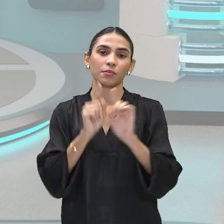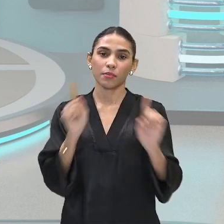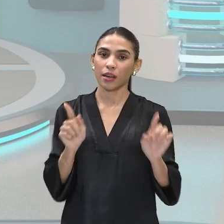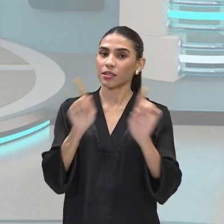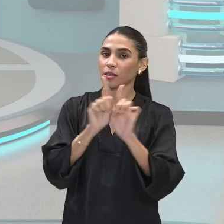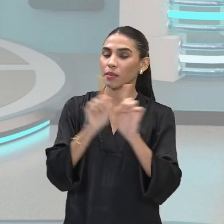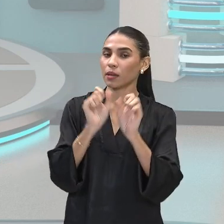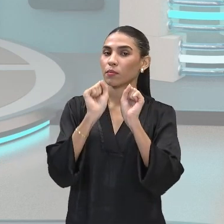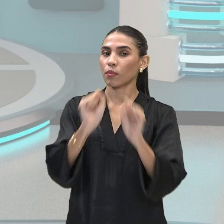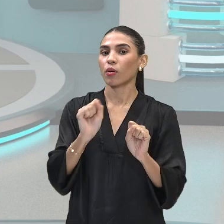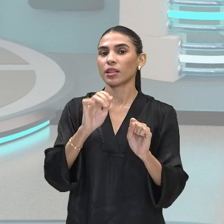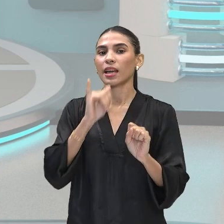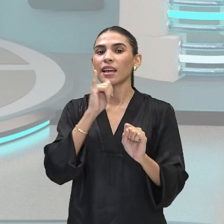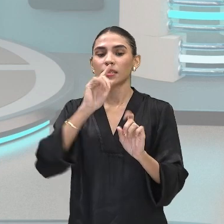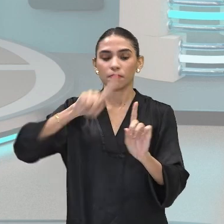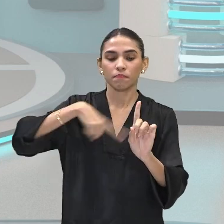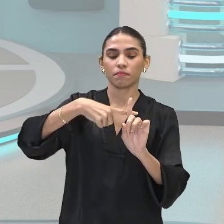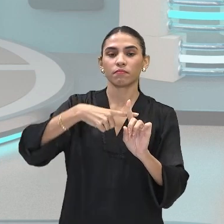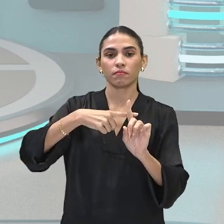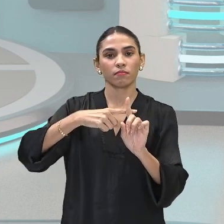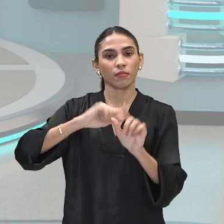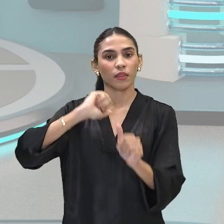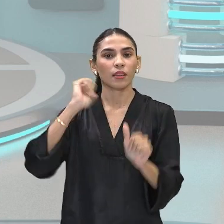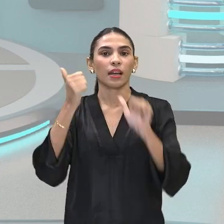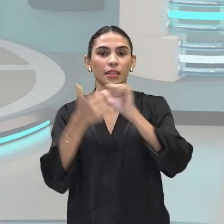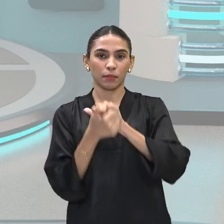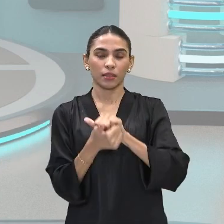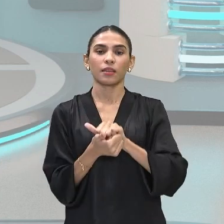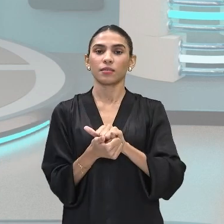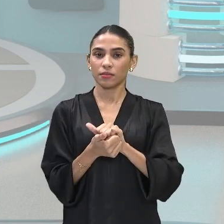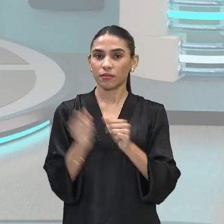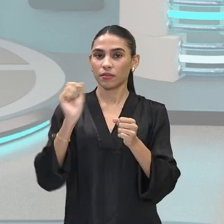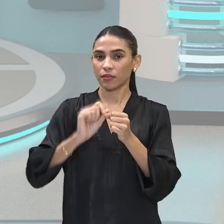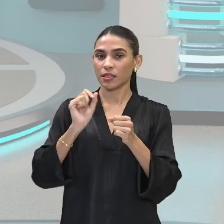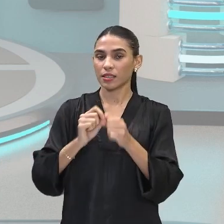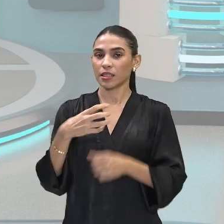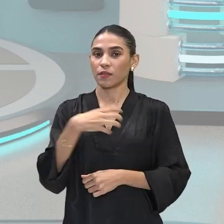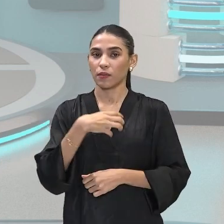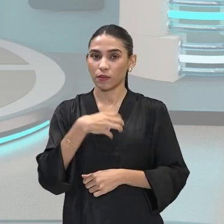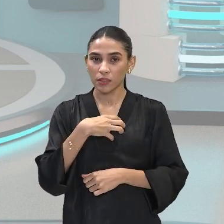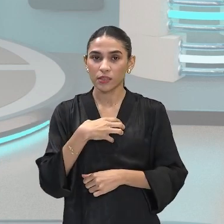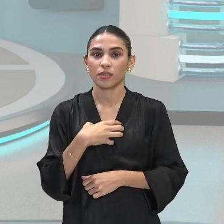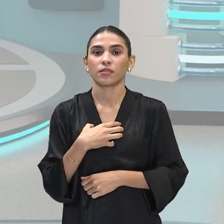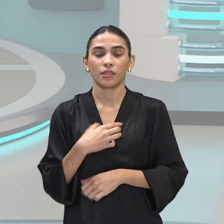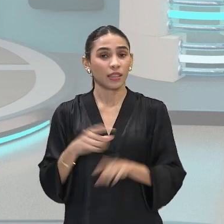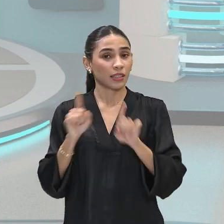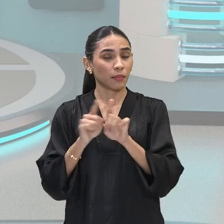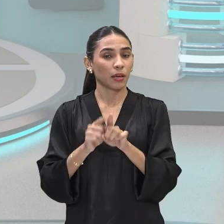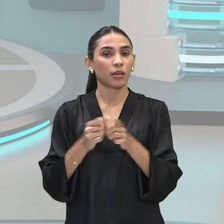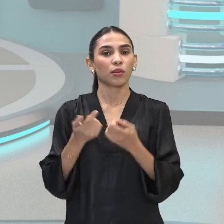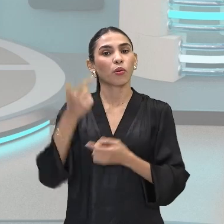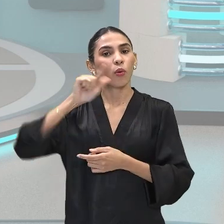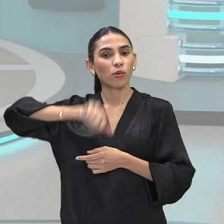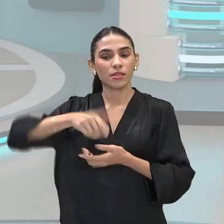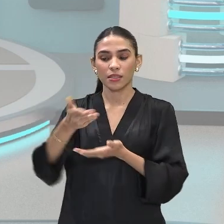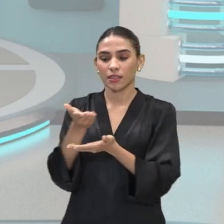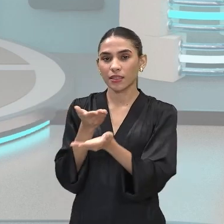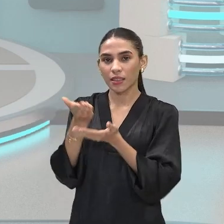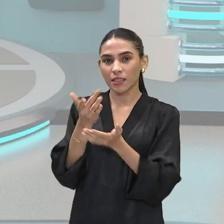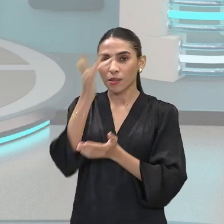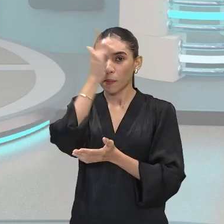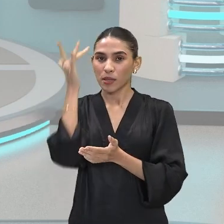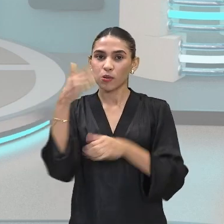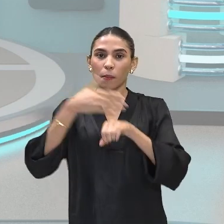ser acrescentados, modificados para fazer sentido e assim ter a interação das